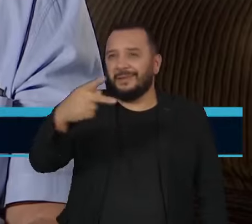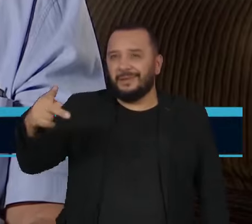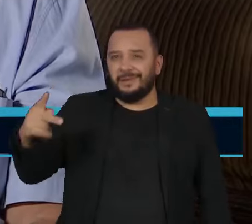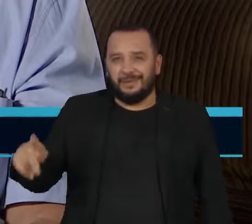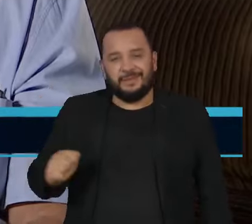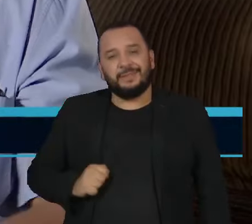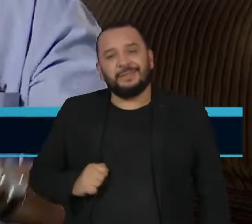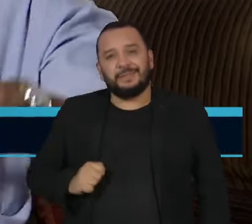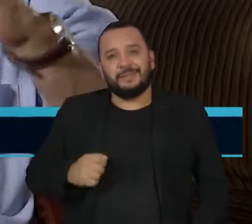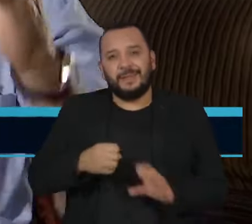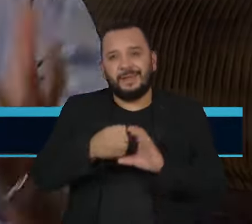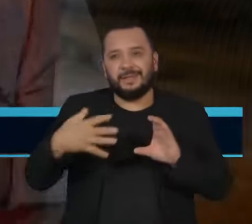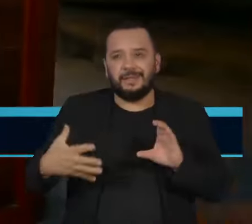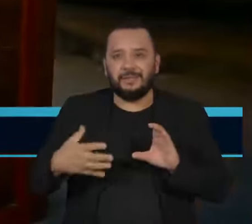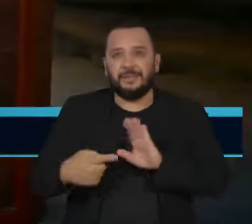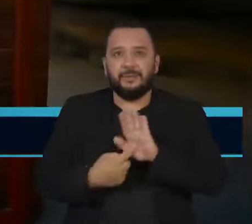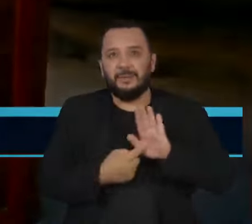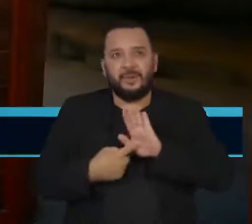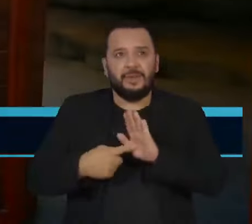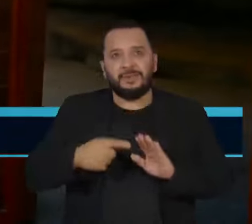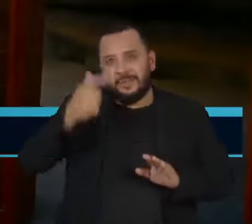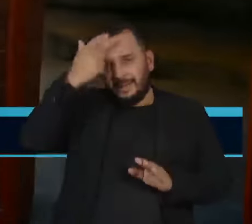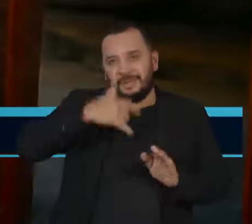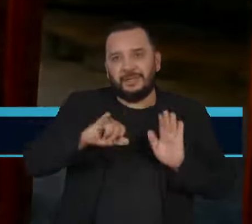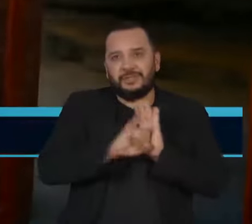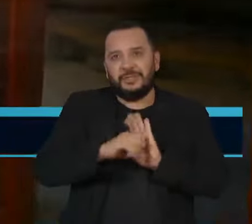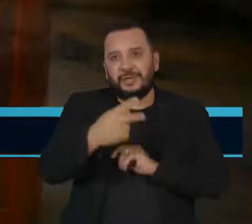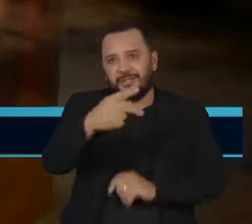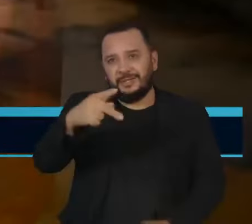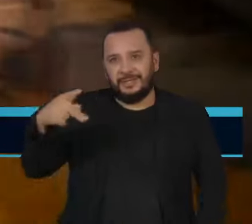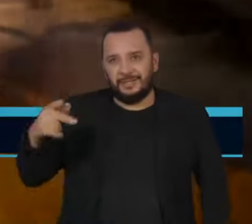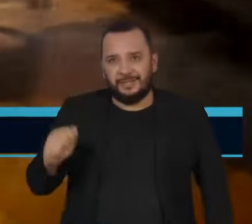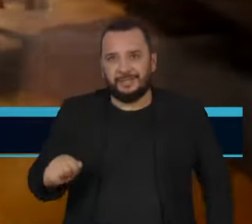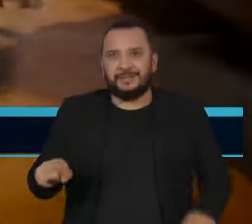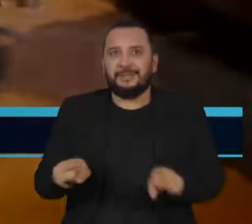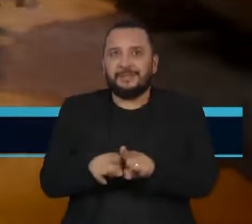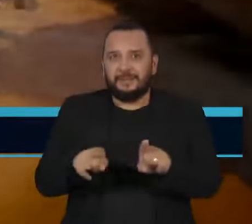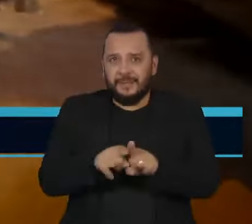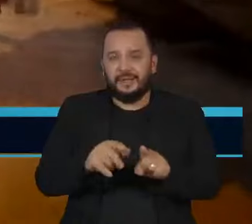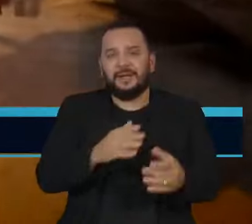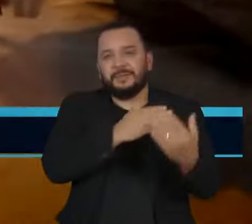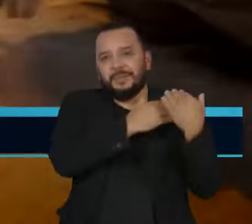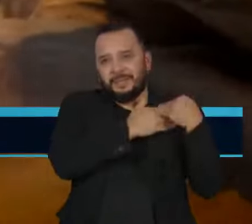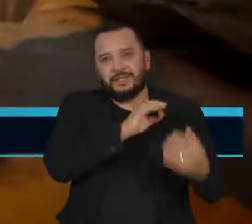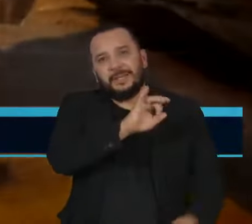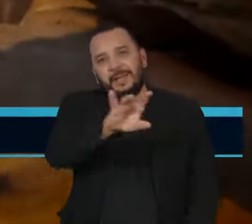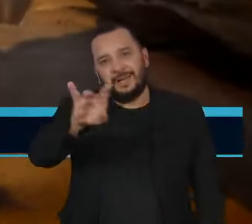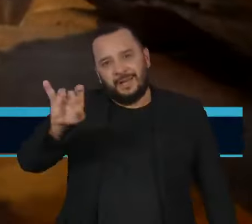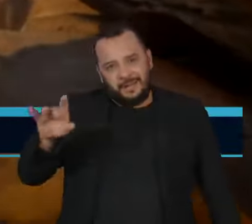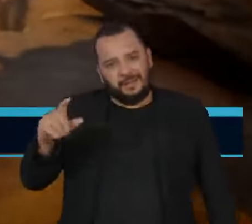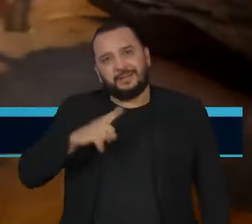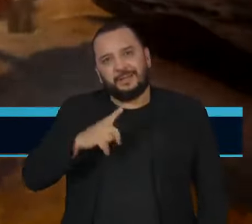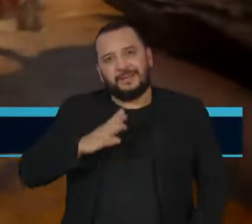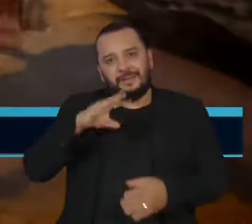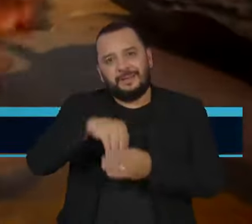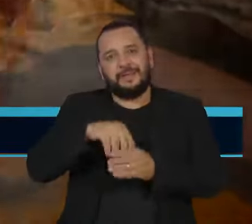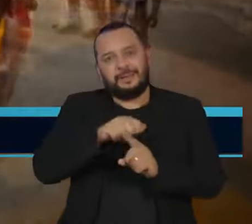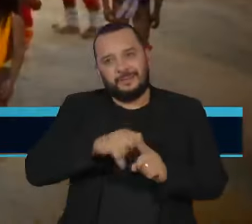que reafirma a identidade. Reafirma o papel que cada um tem naquela sociedade,